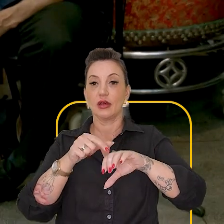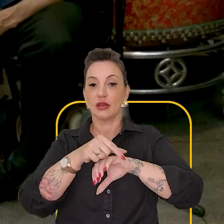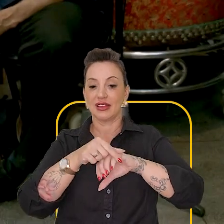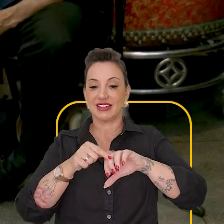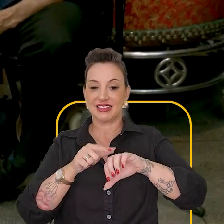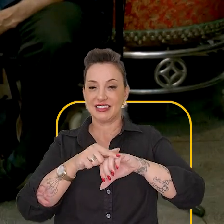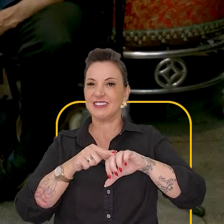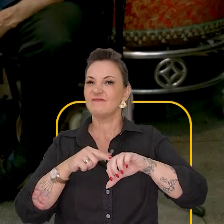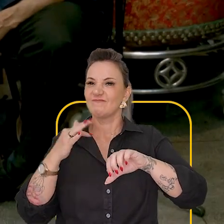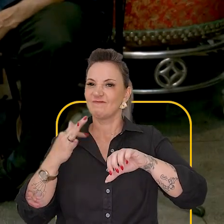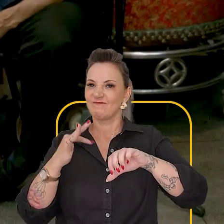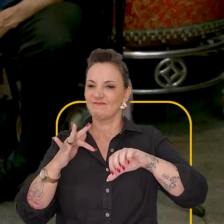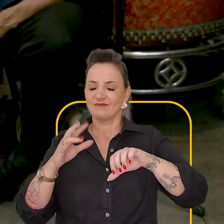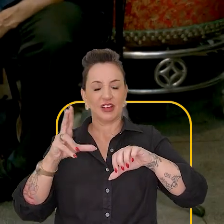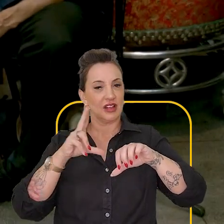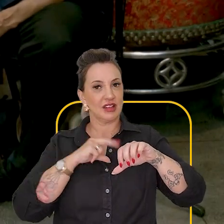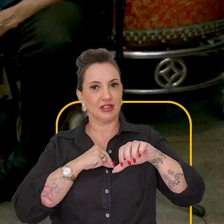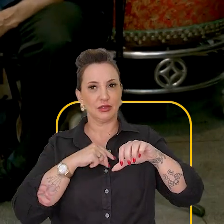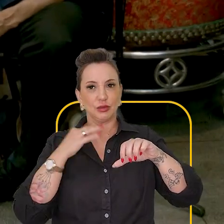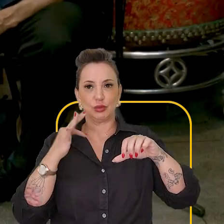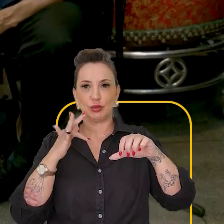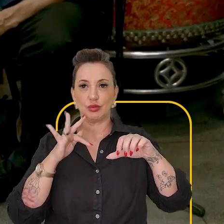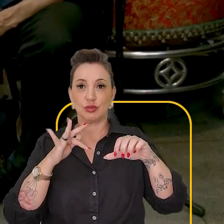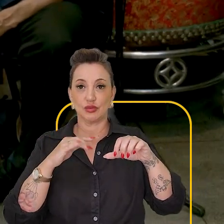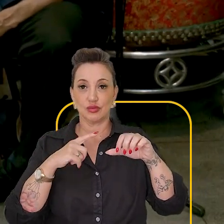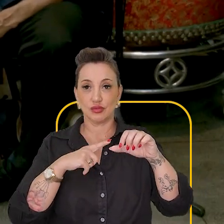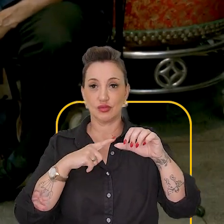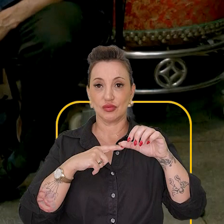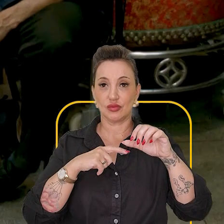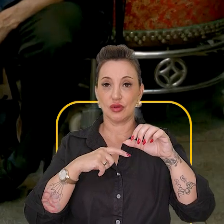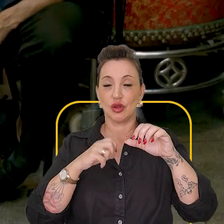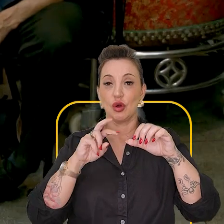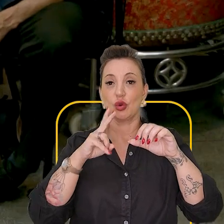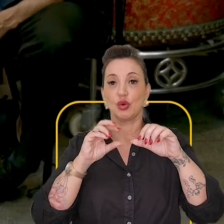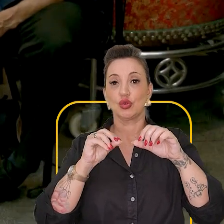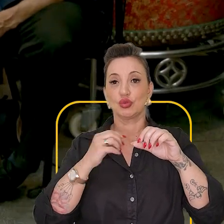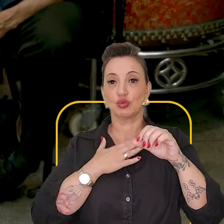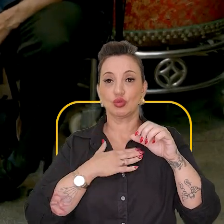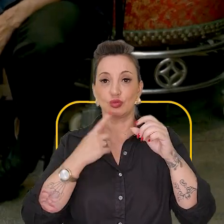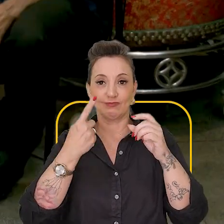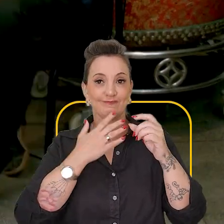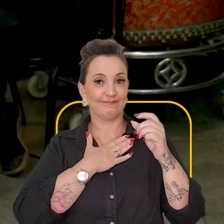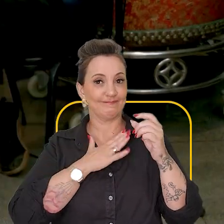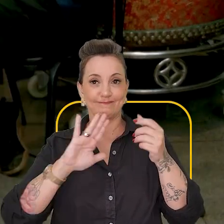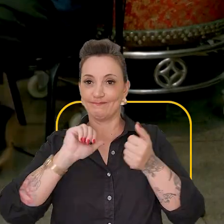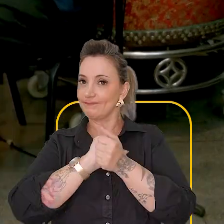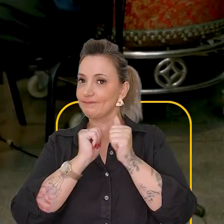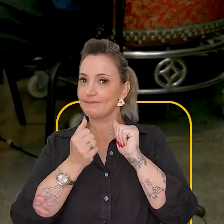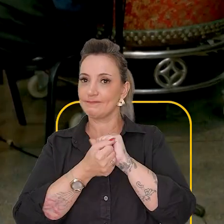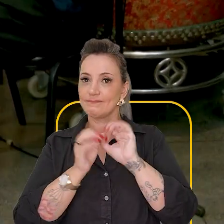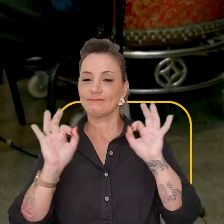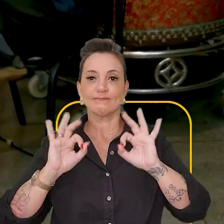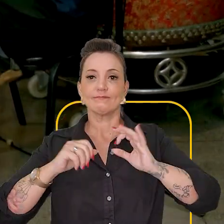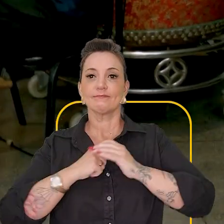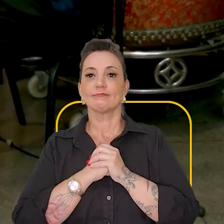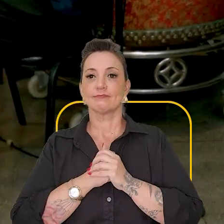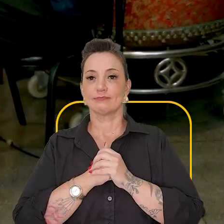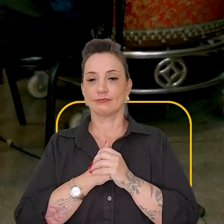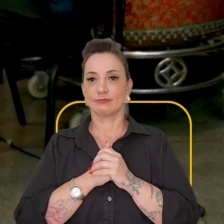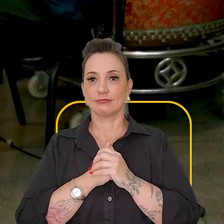é uma luvinha do tipo Nossa ralava a mão eu lutei no cxu só uma vez não gostei não me adaptei